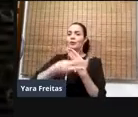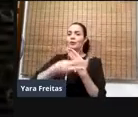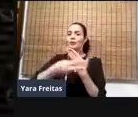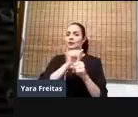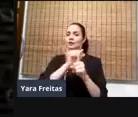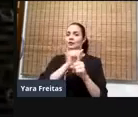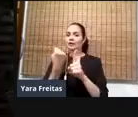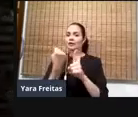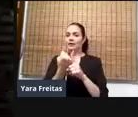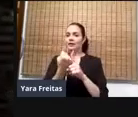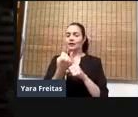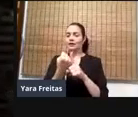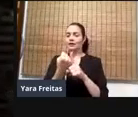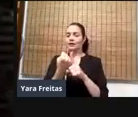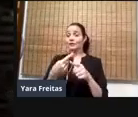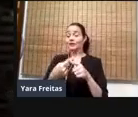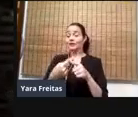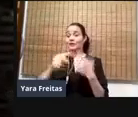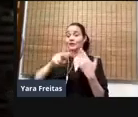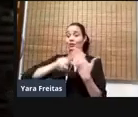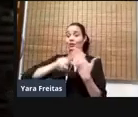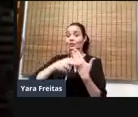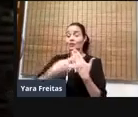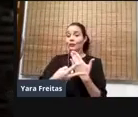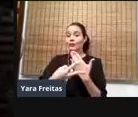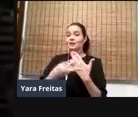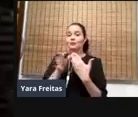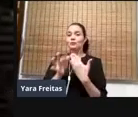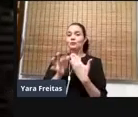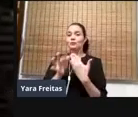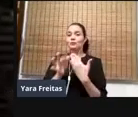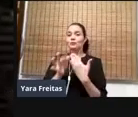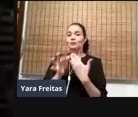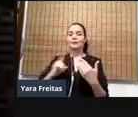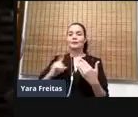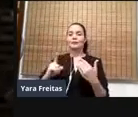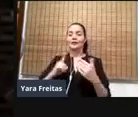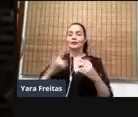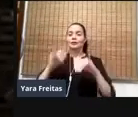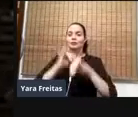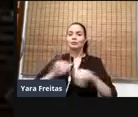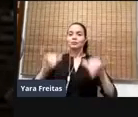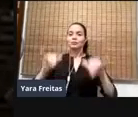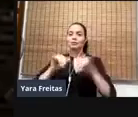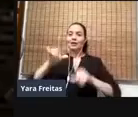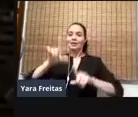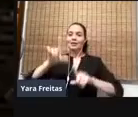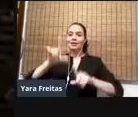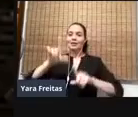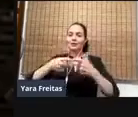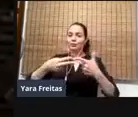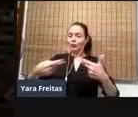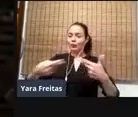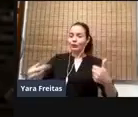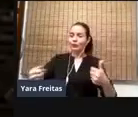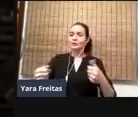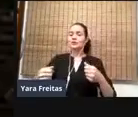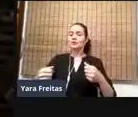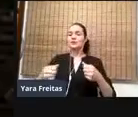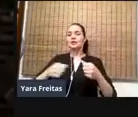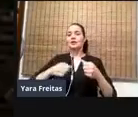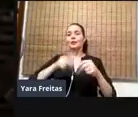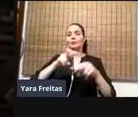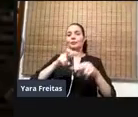Isso acaba acarretando numa grande exposição na mídia, né? E as pessoas acabam ouvindo muito mais sobre